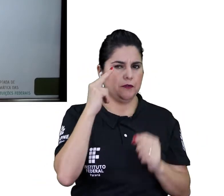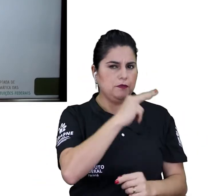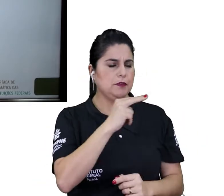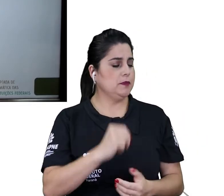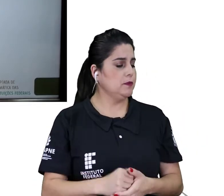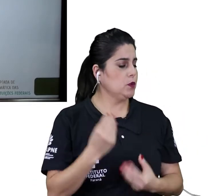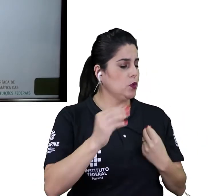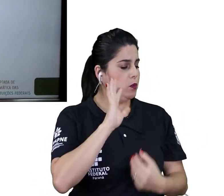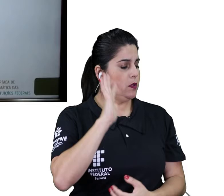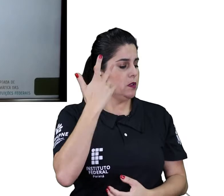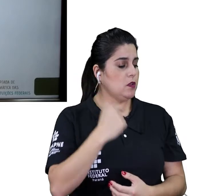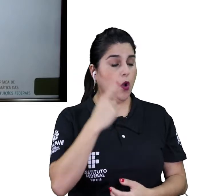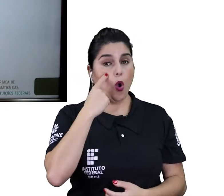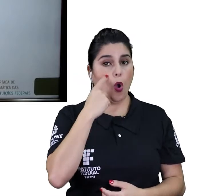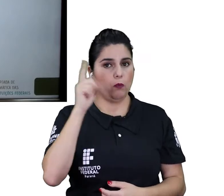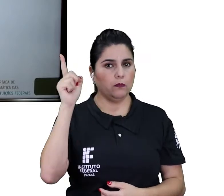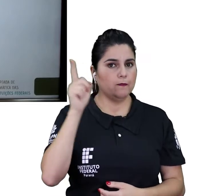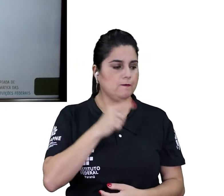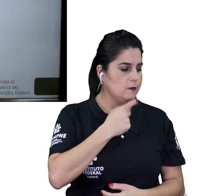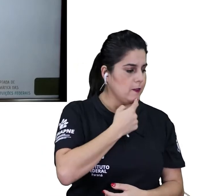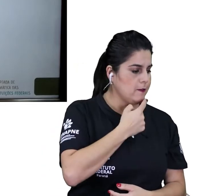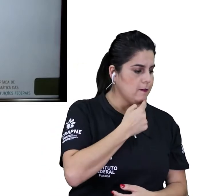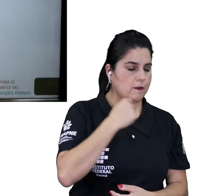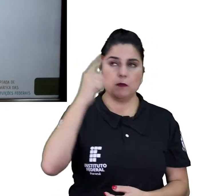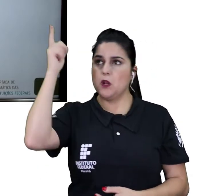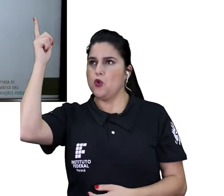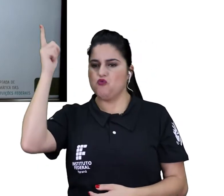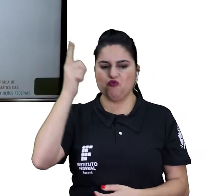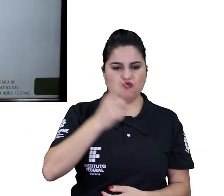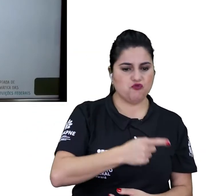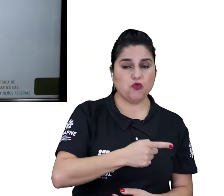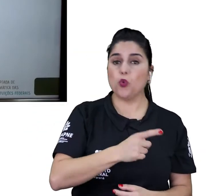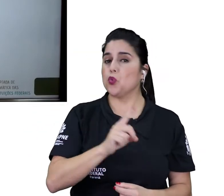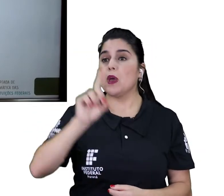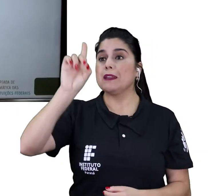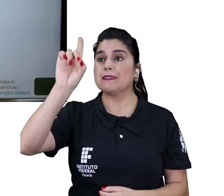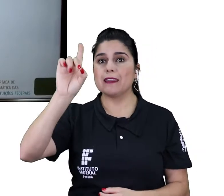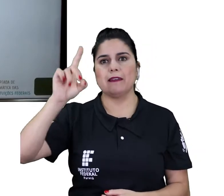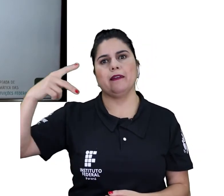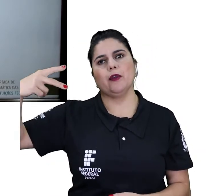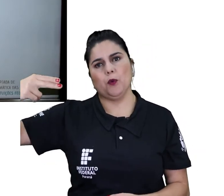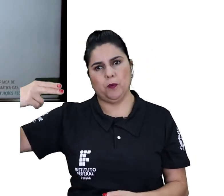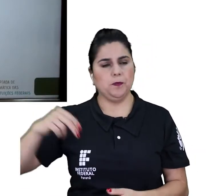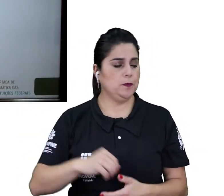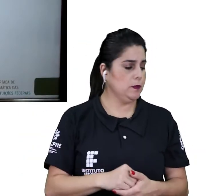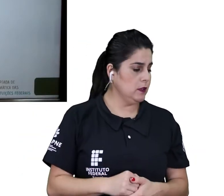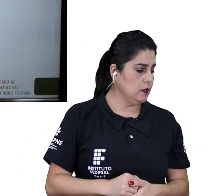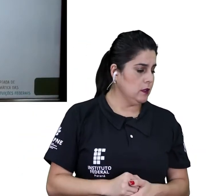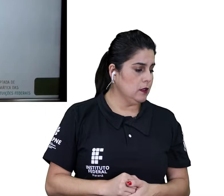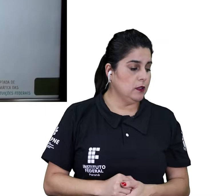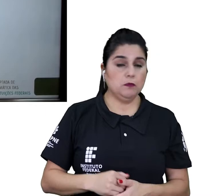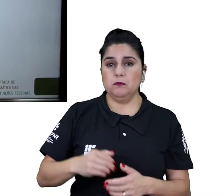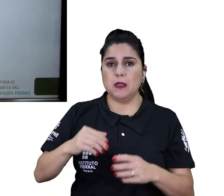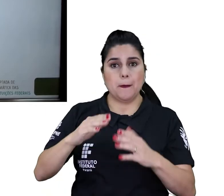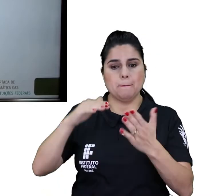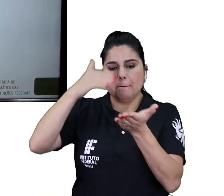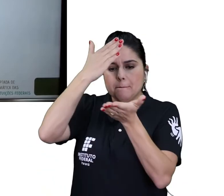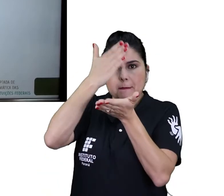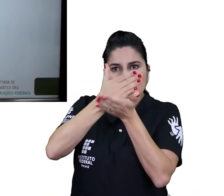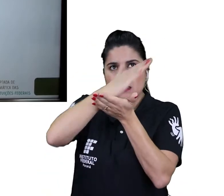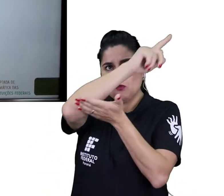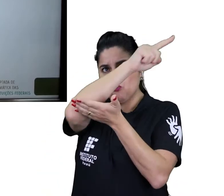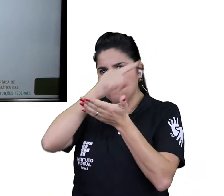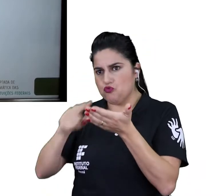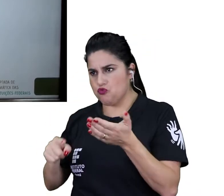aqui desse vértice até aqui, eu estou traçando uma diagonal e ela vai passar no centro do hexágono. Desse